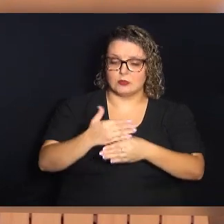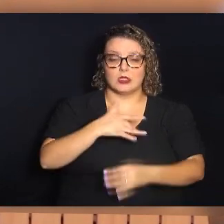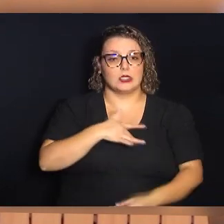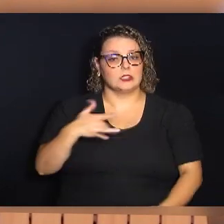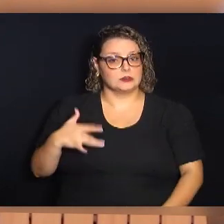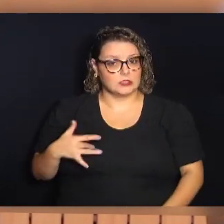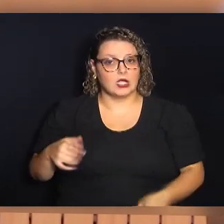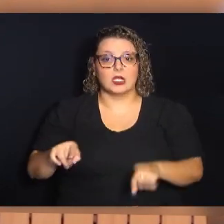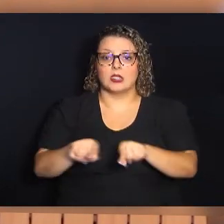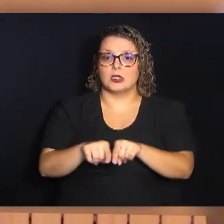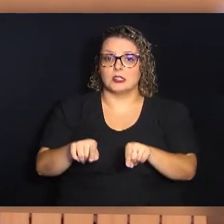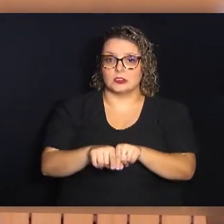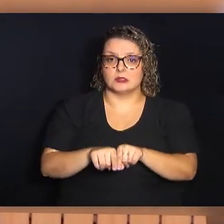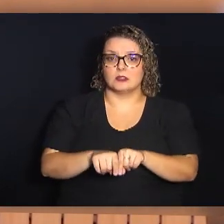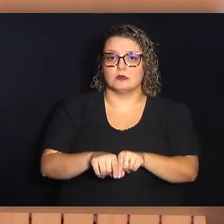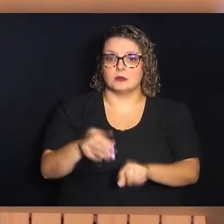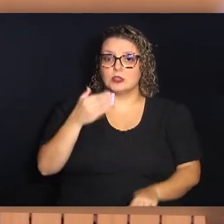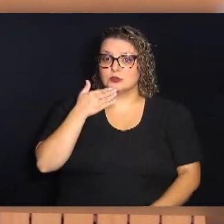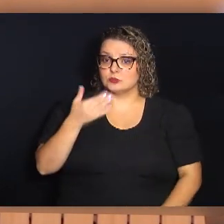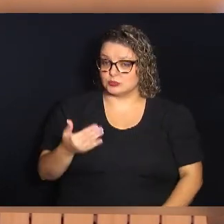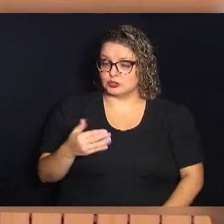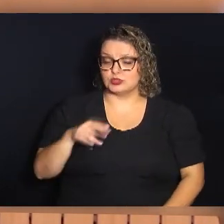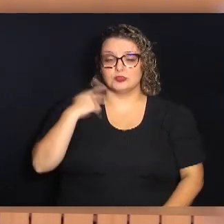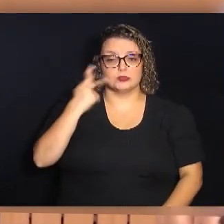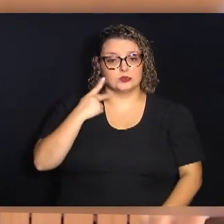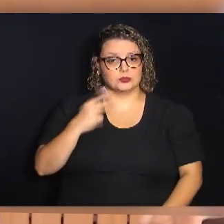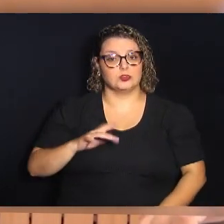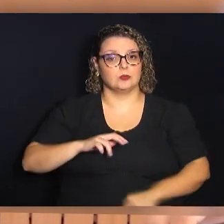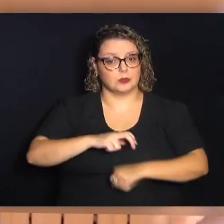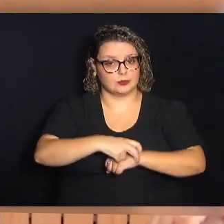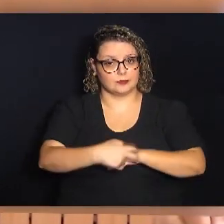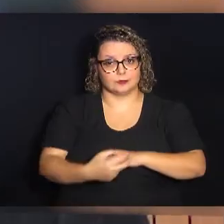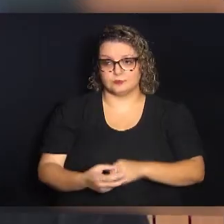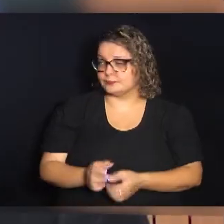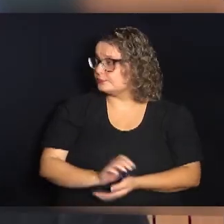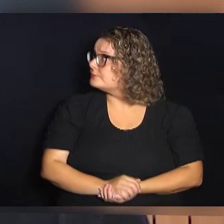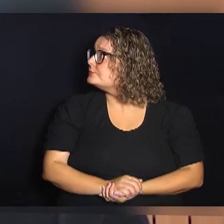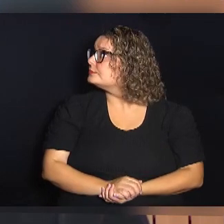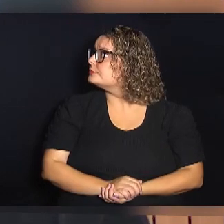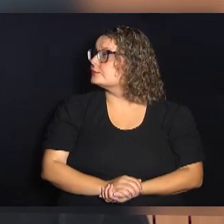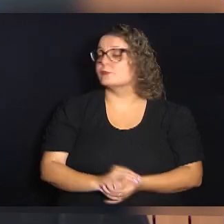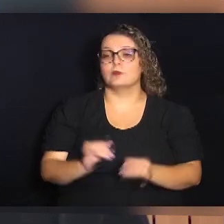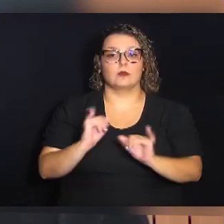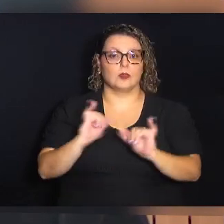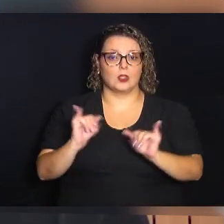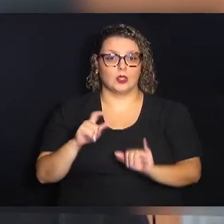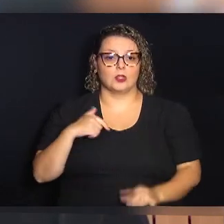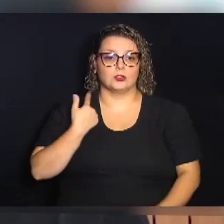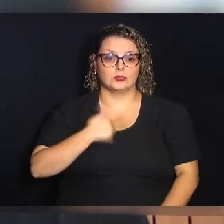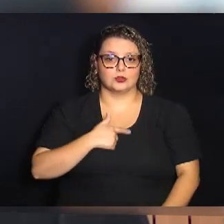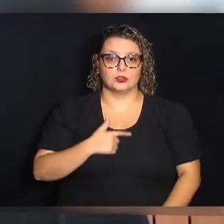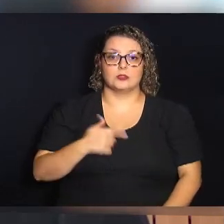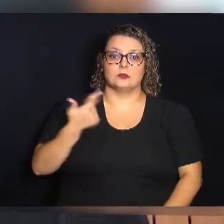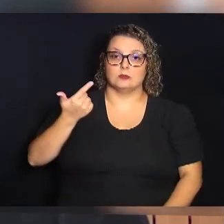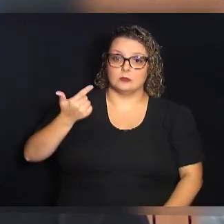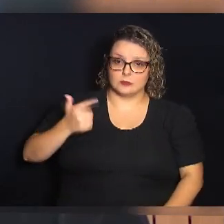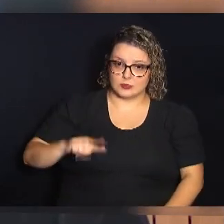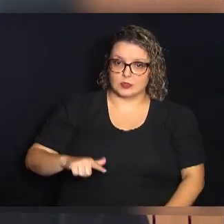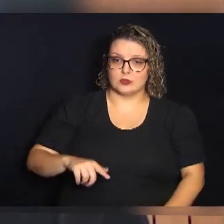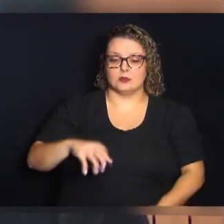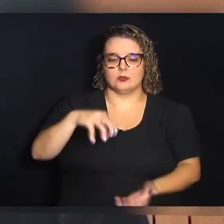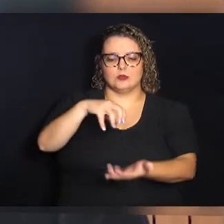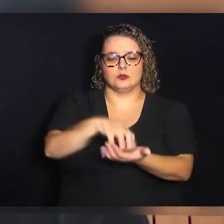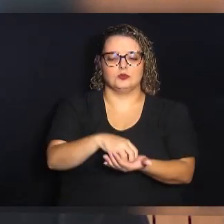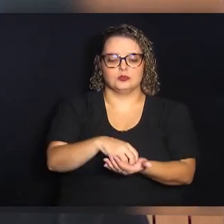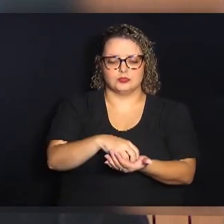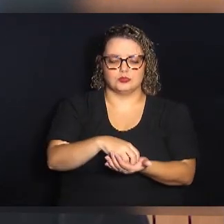a saúde e também por um apelo dos vereadores sobre a dengue anunciar aqui também que brevemente nós vamos ter mais um Centro de